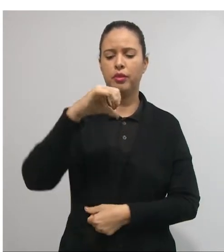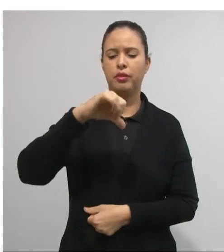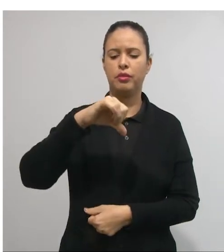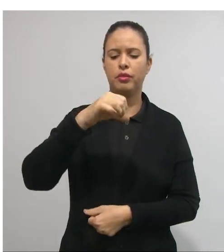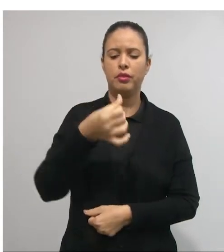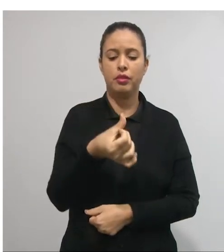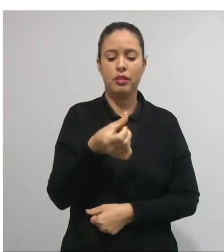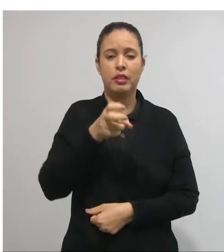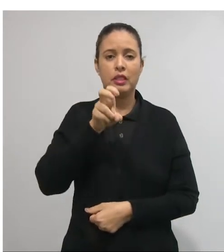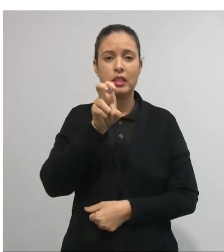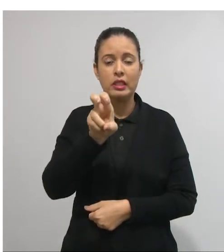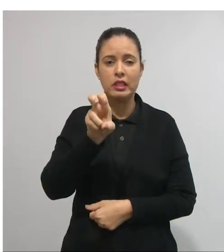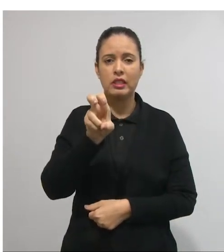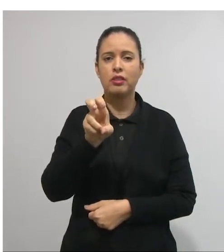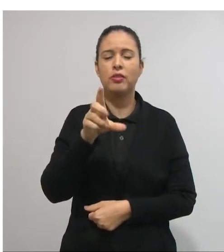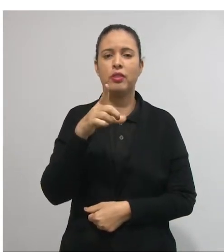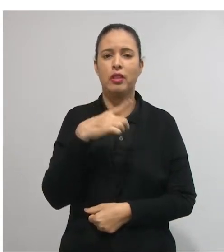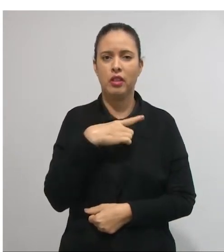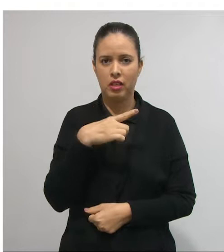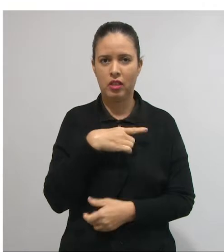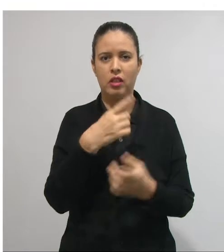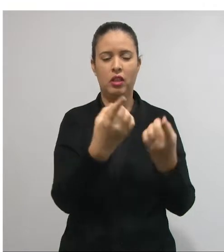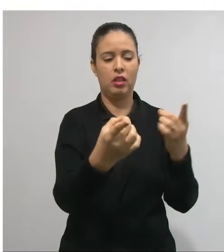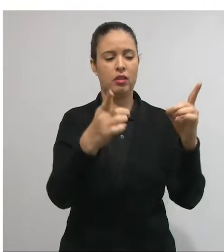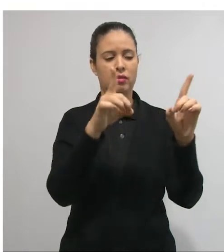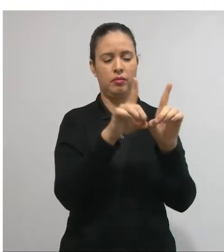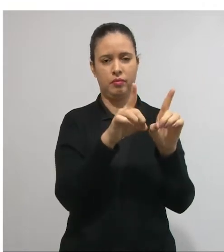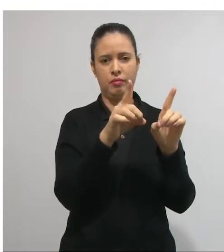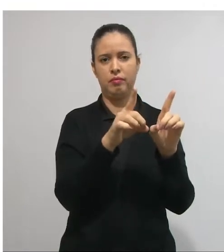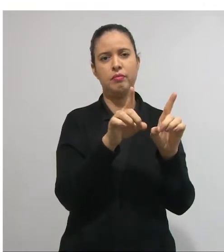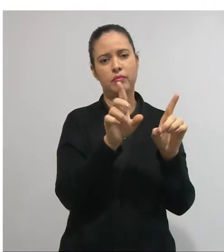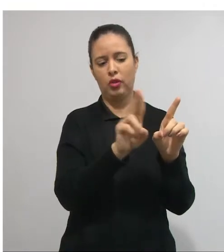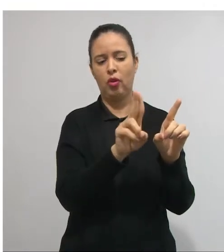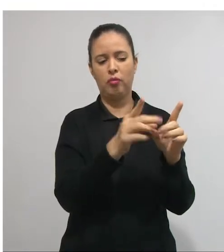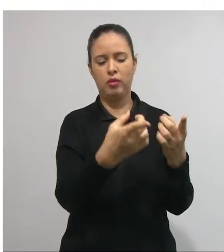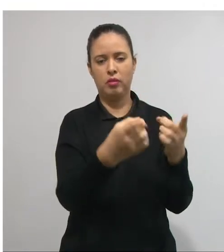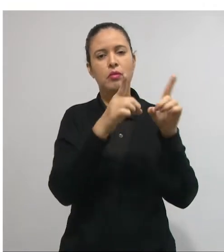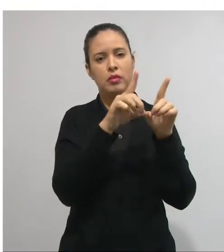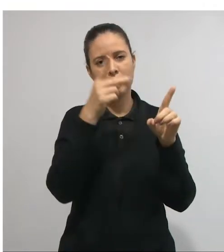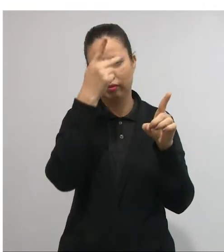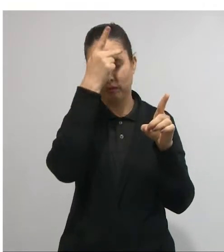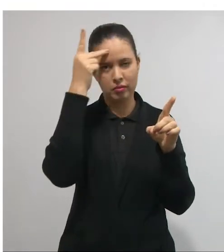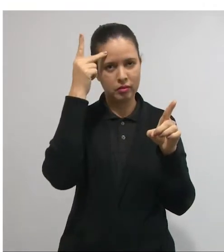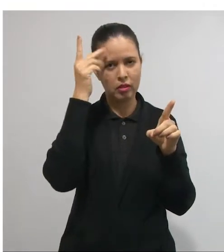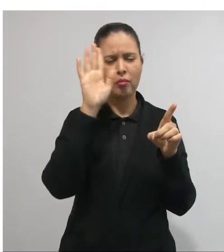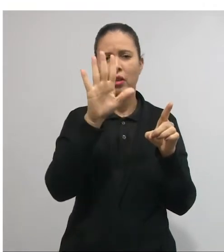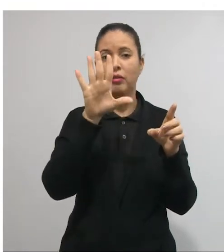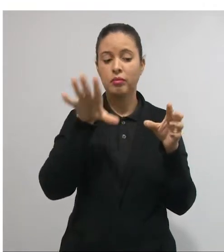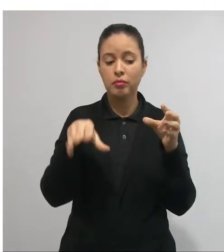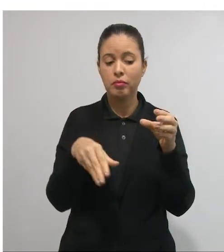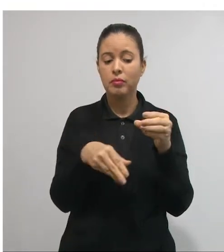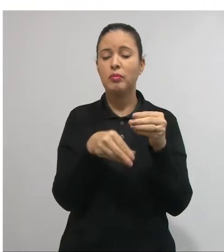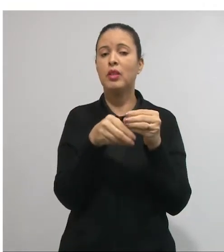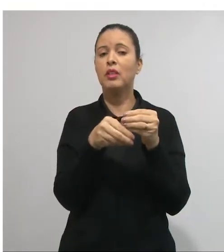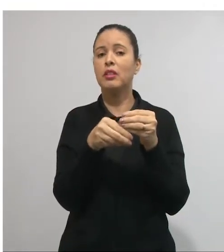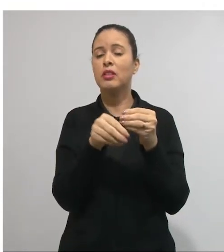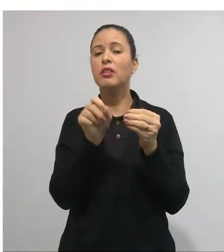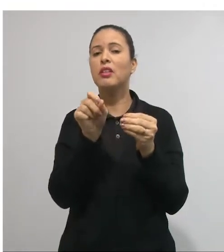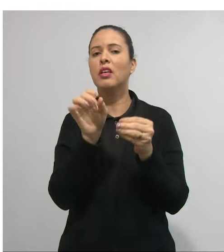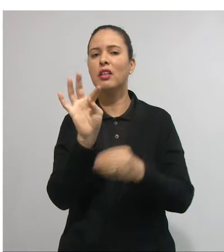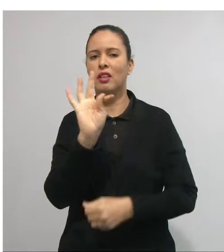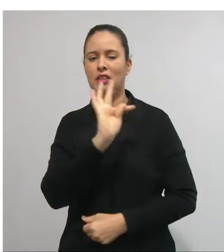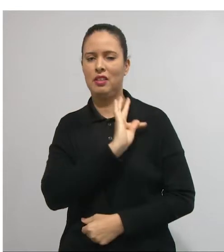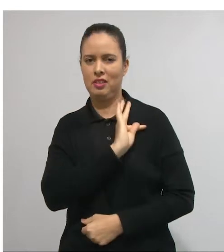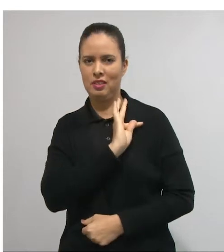1965, embora ainda se chamasse departamento de pessoal, entrou também uma função mais técnica,